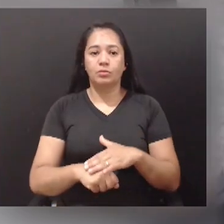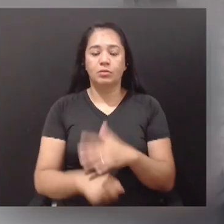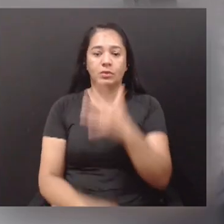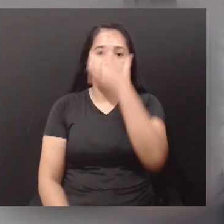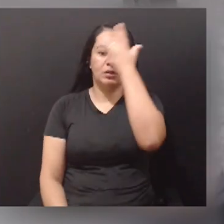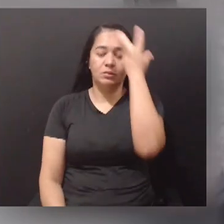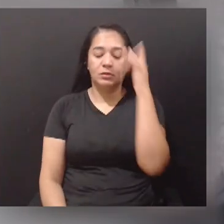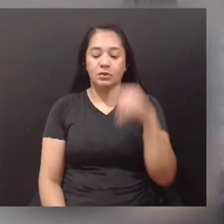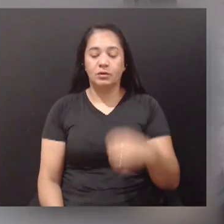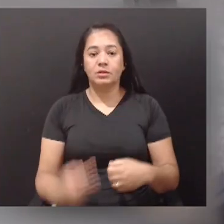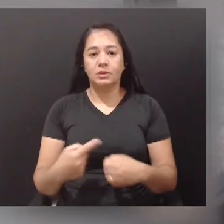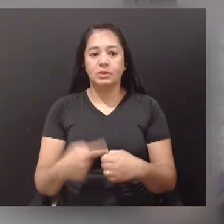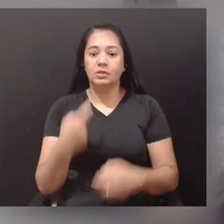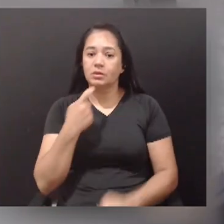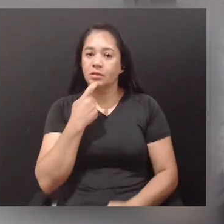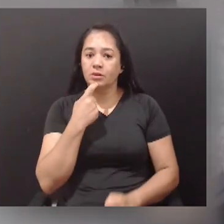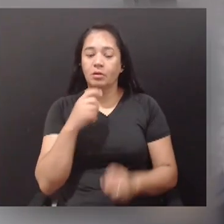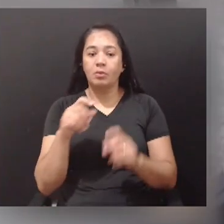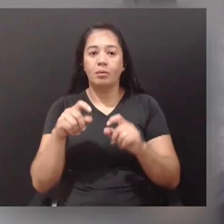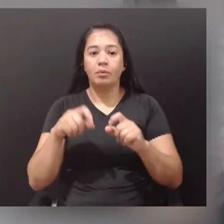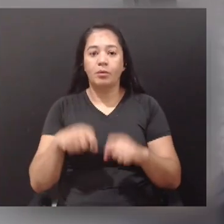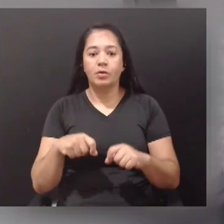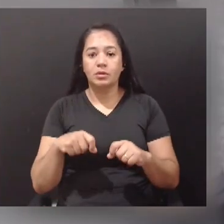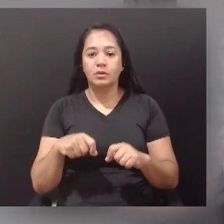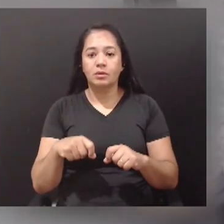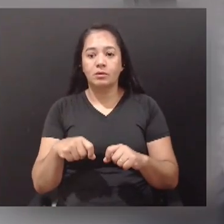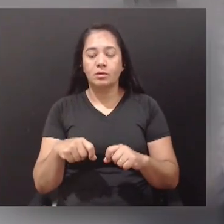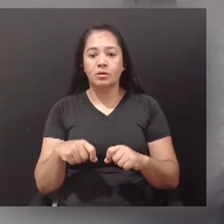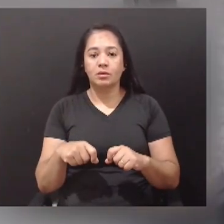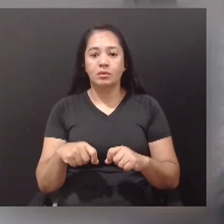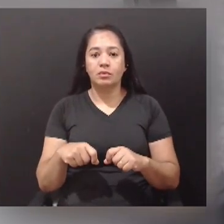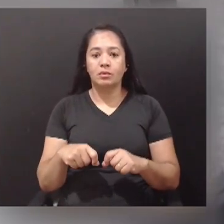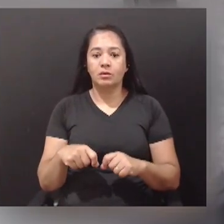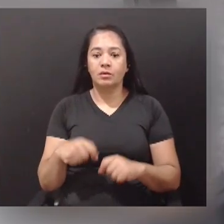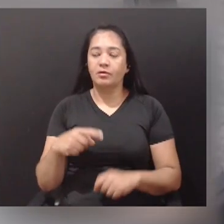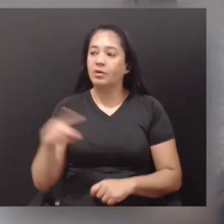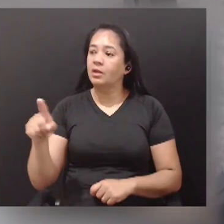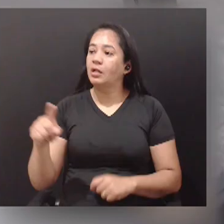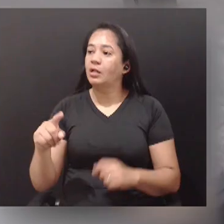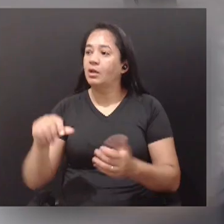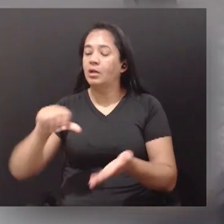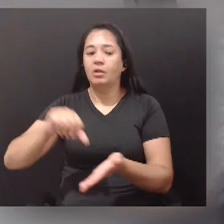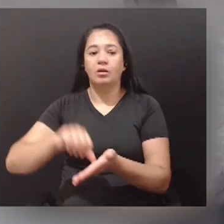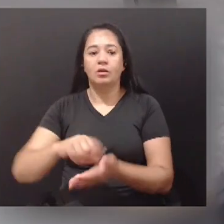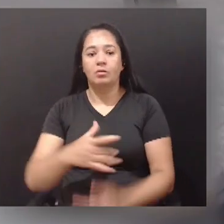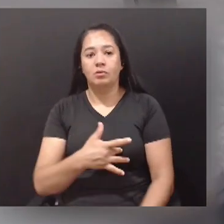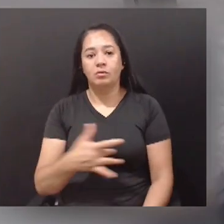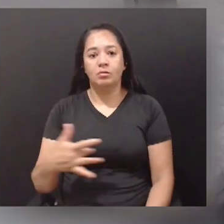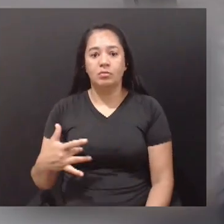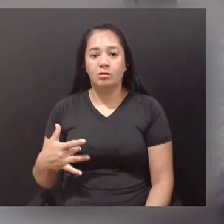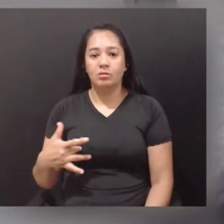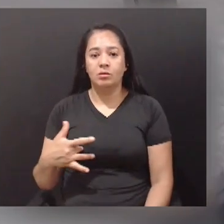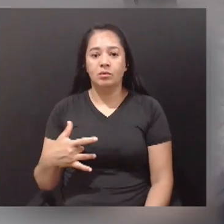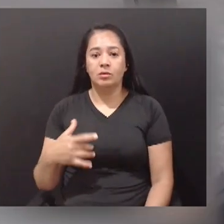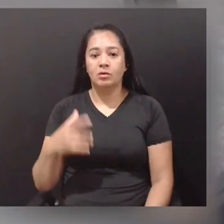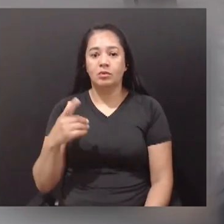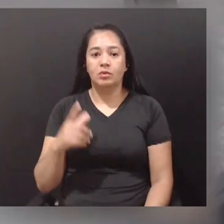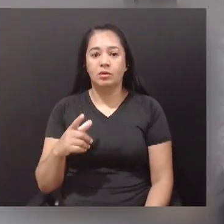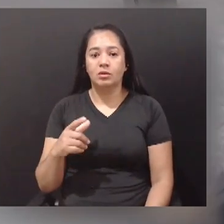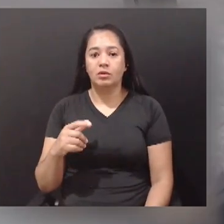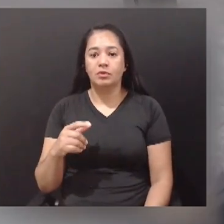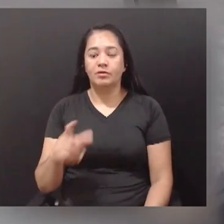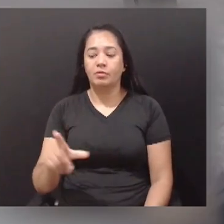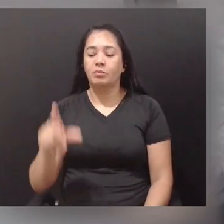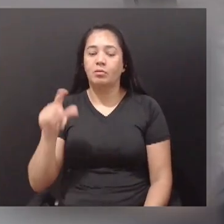cidade de Campinas poderiam ter a possibilidade de ir no posto de saúde, né, e terem isso como sendo uma